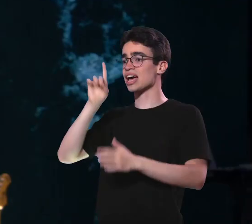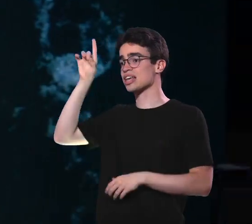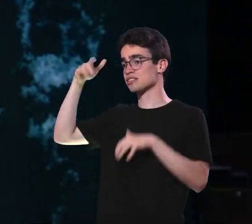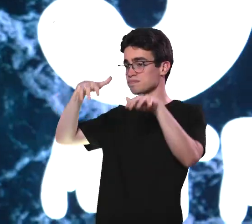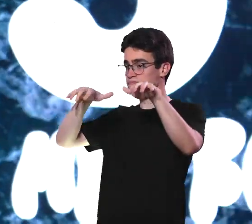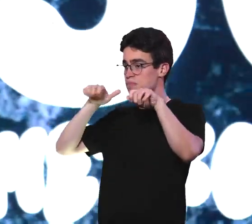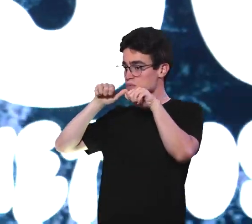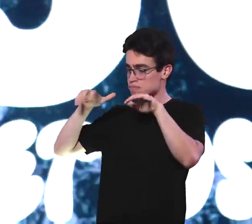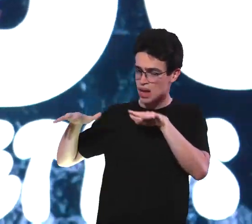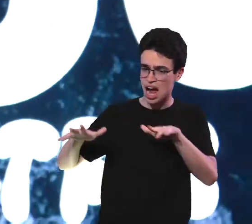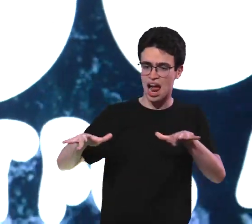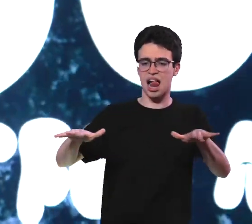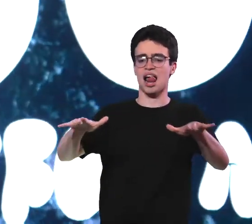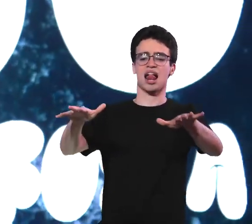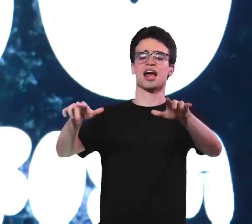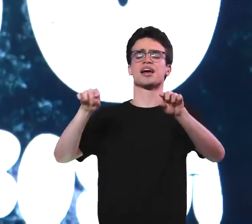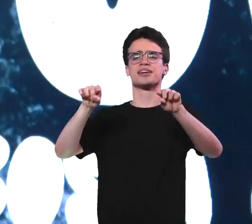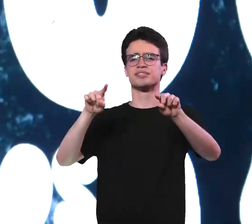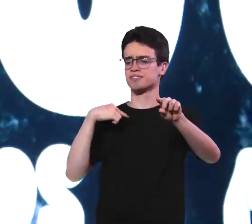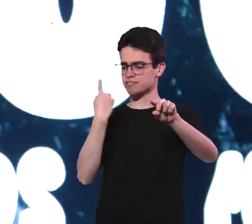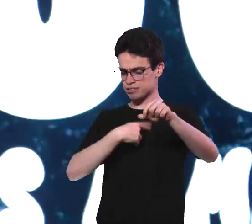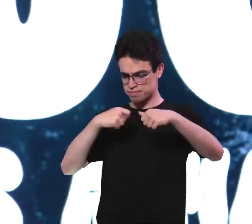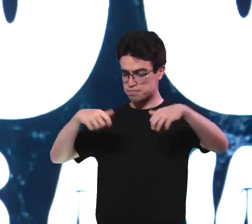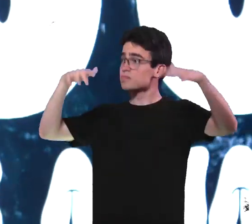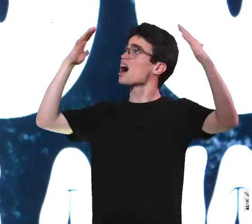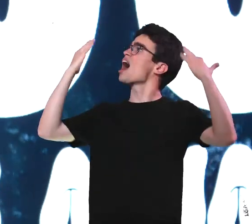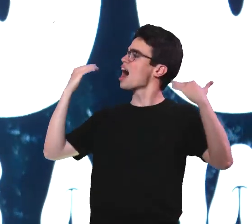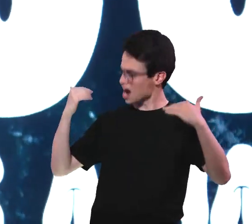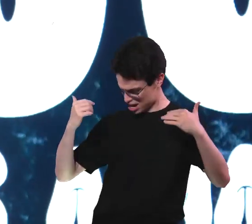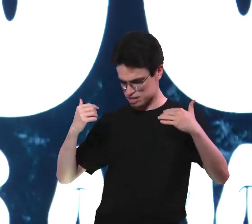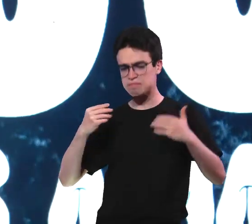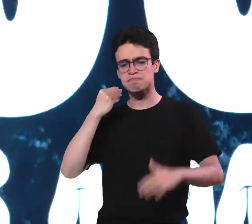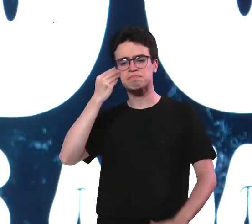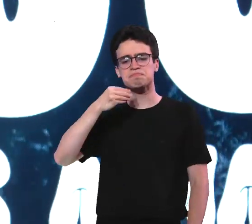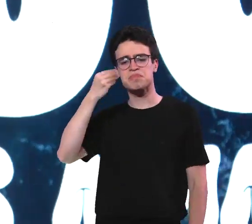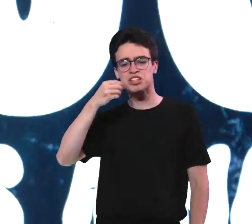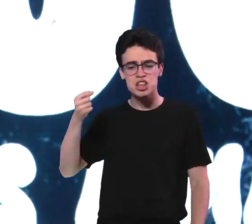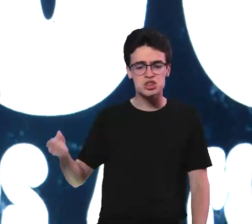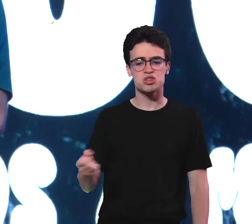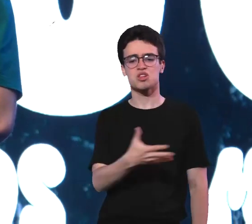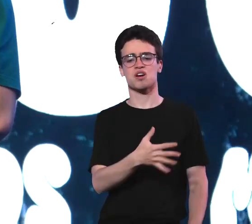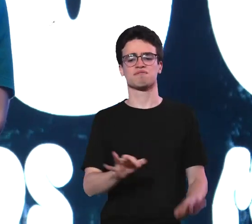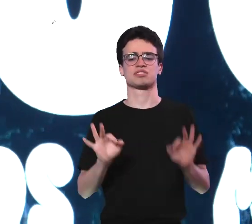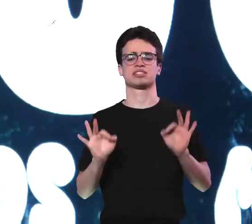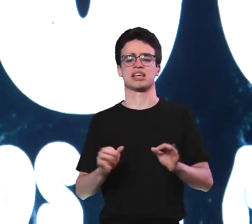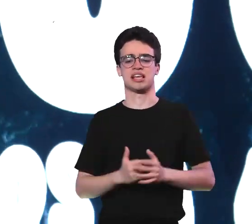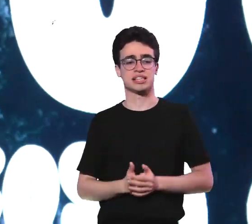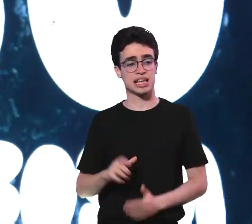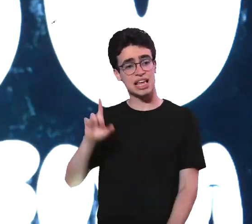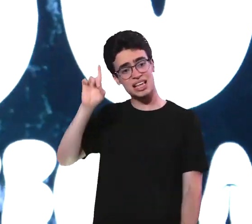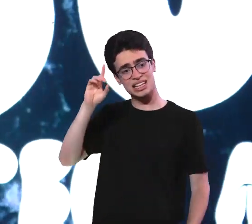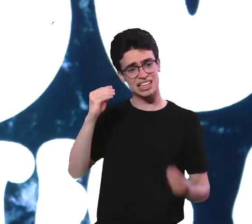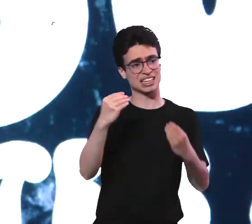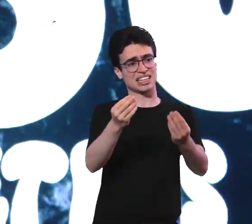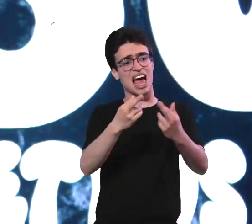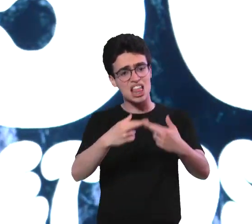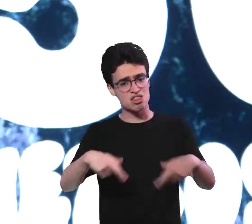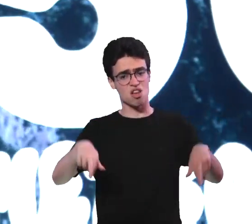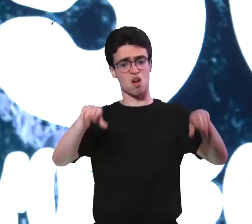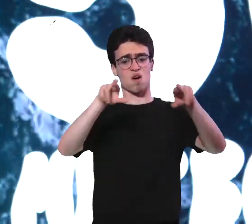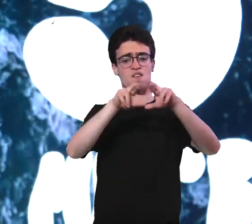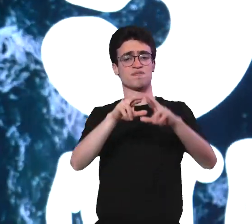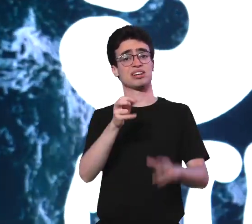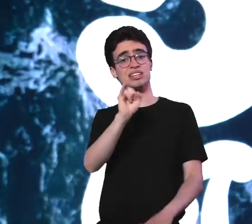onde nós podemos mergulhar e viver algo novo. E hoje Deus quer renovar a sua fé. Para você que já